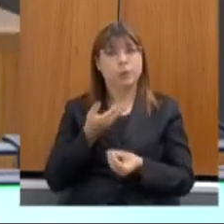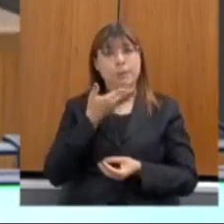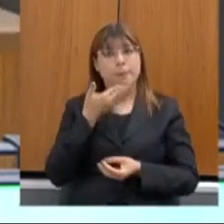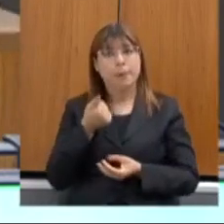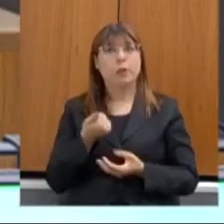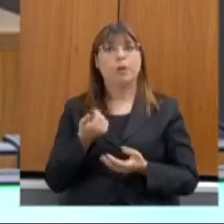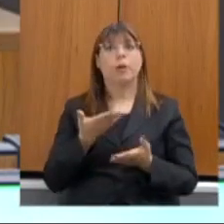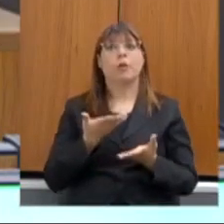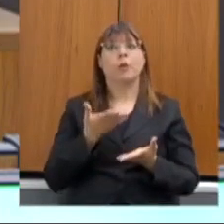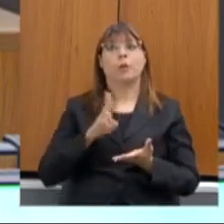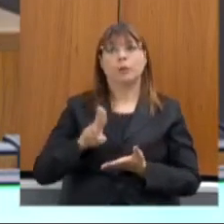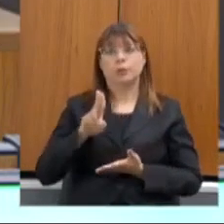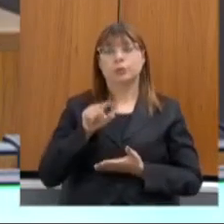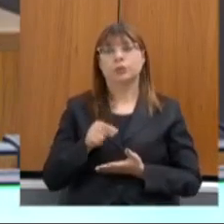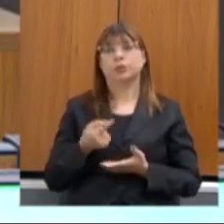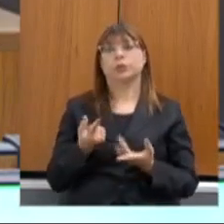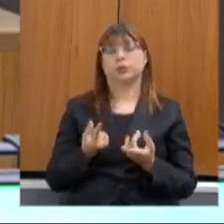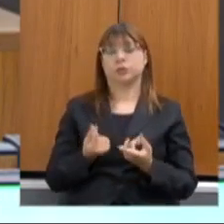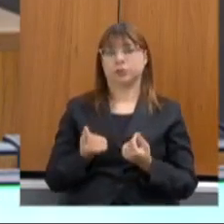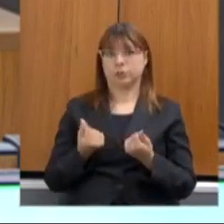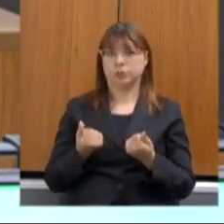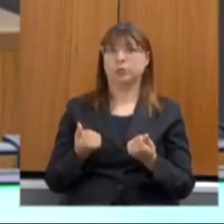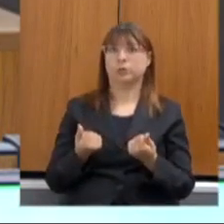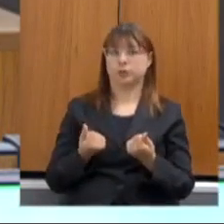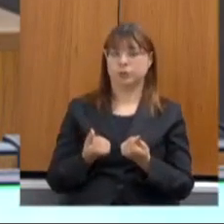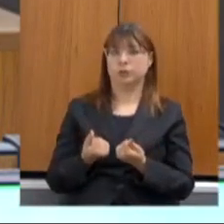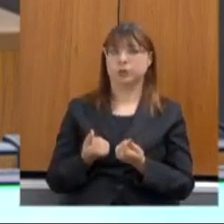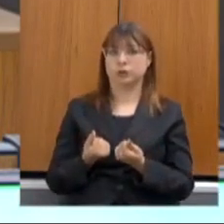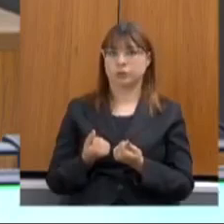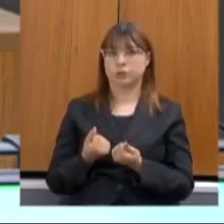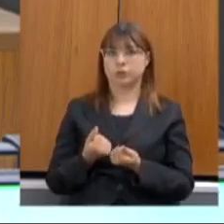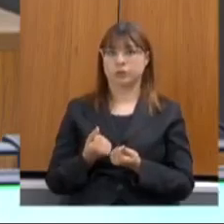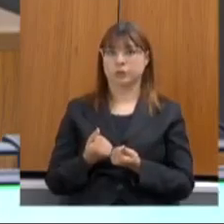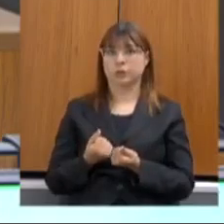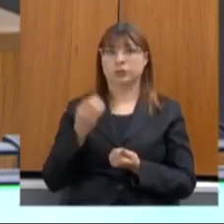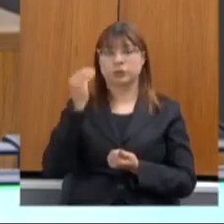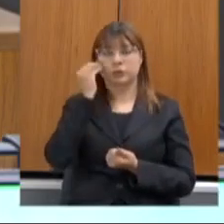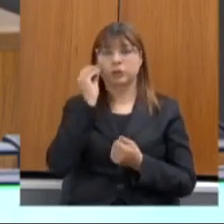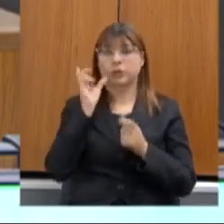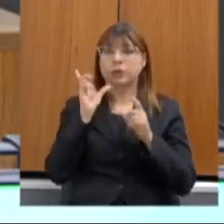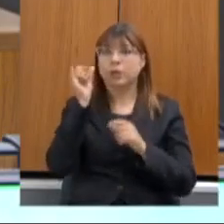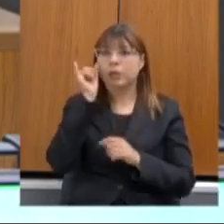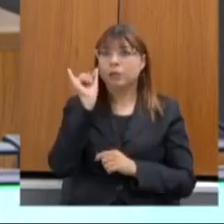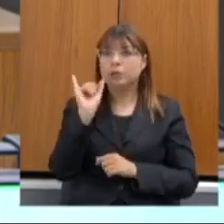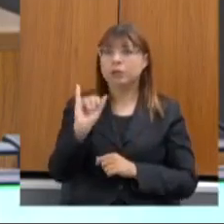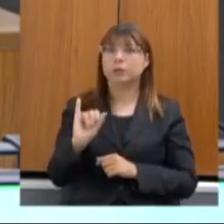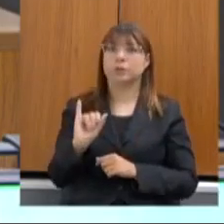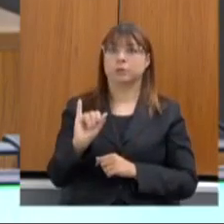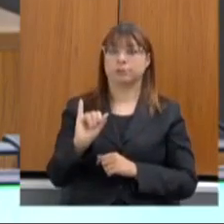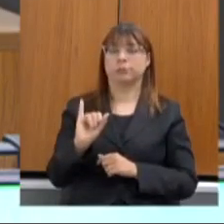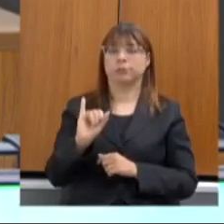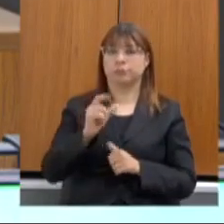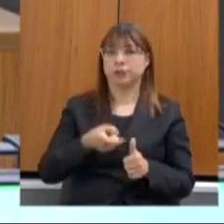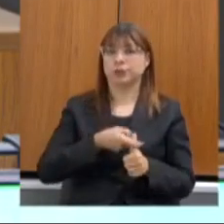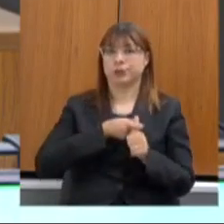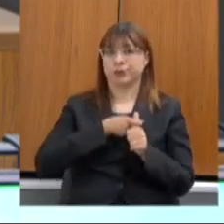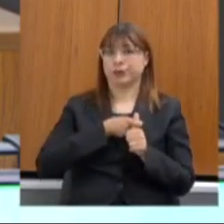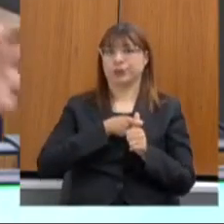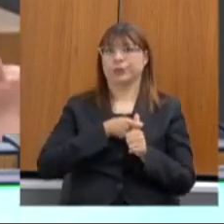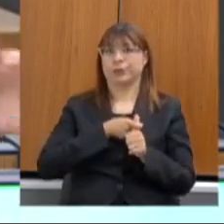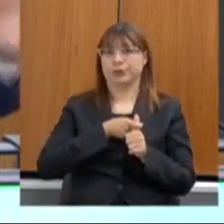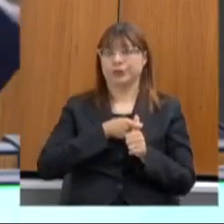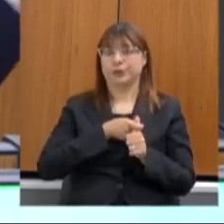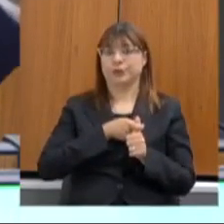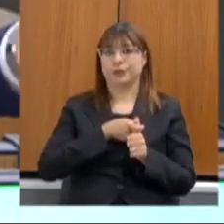formatando melhor operação você tem condições aí de diminuir o risco de inadimplência uma vez